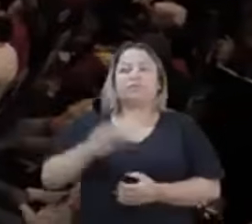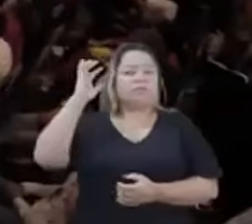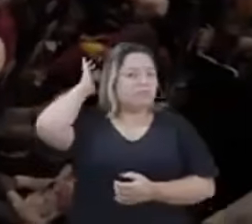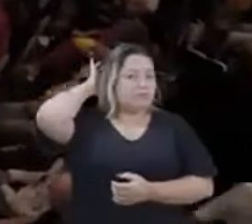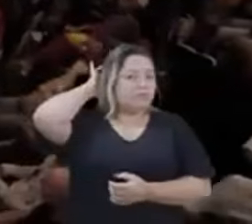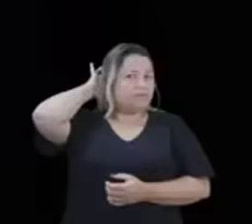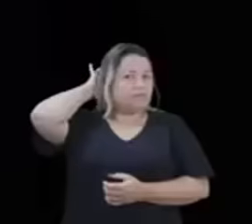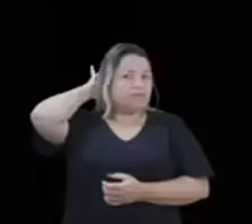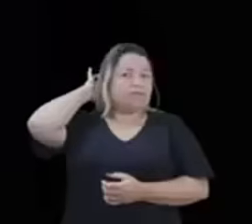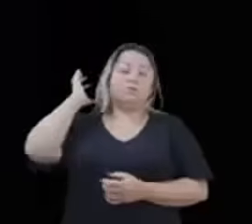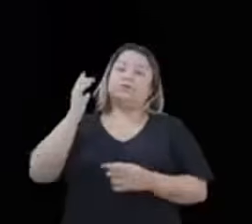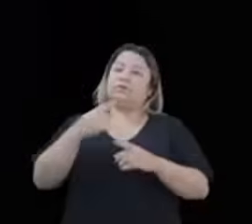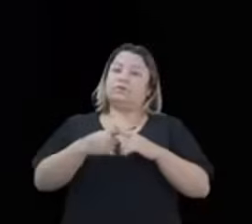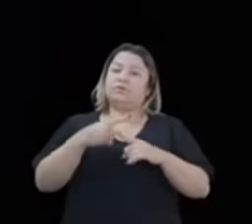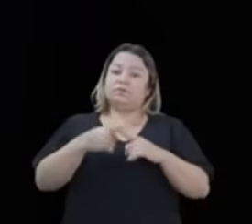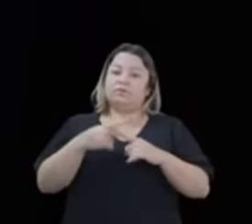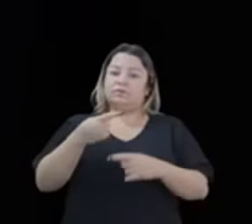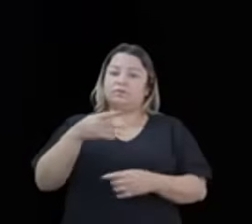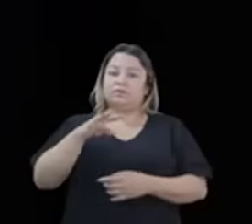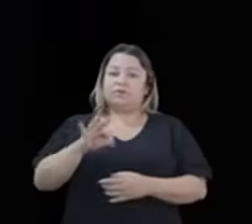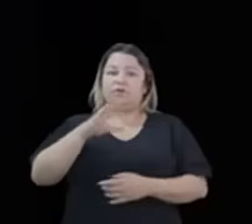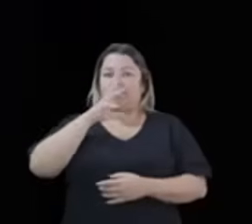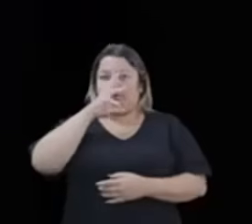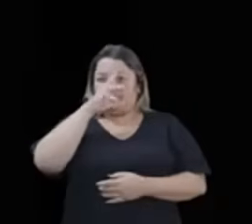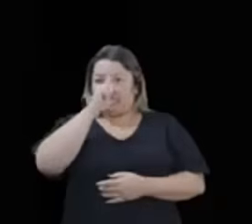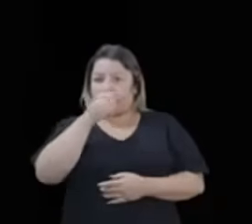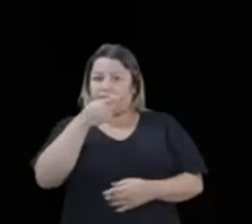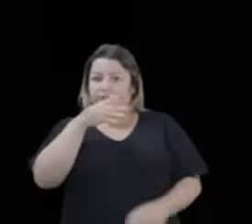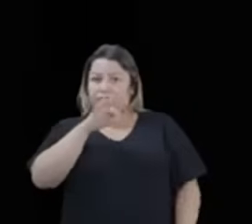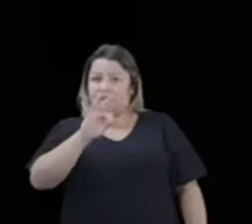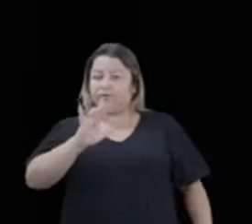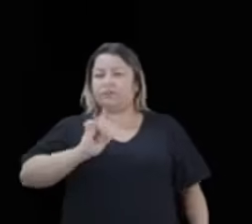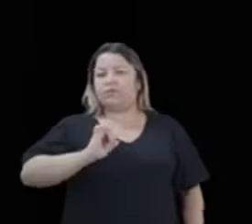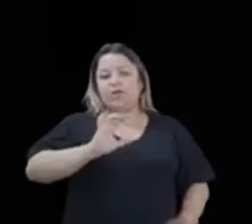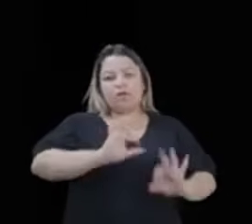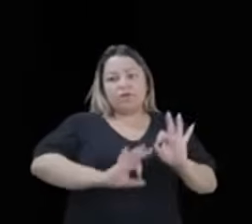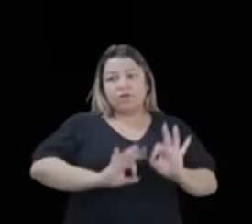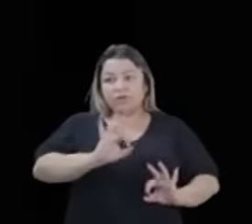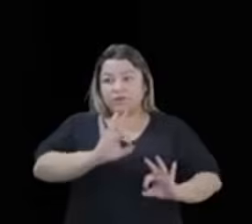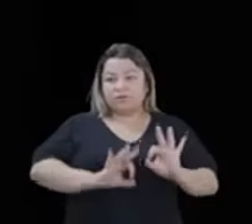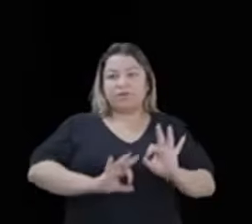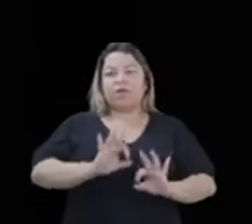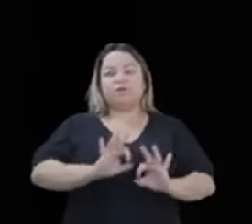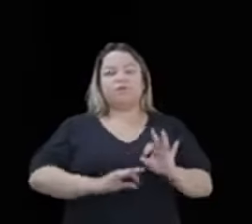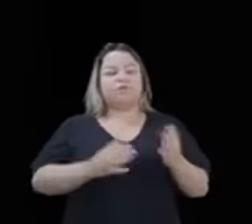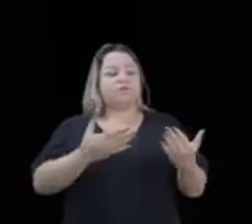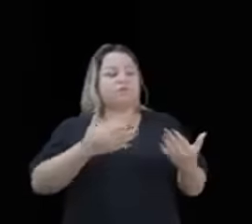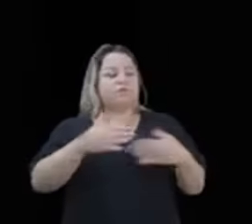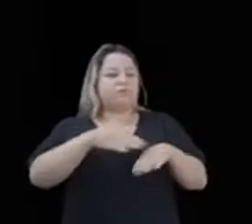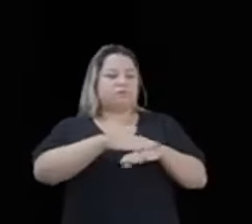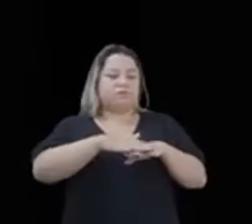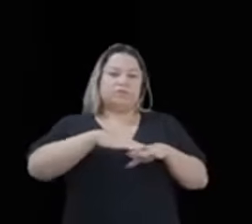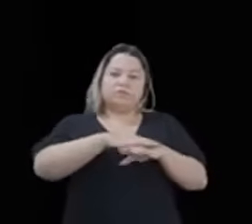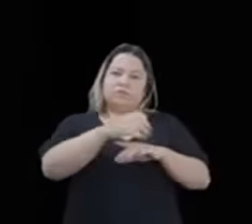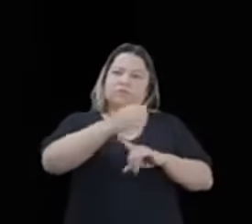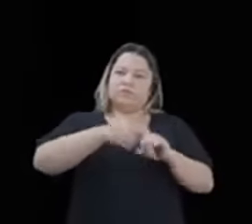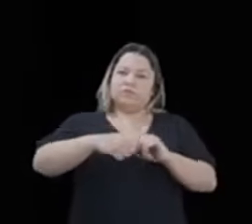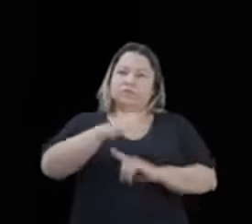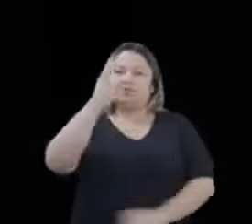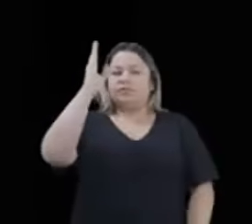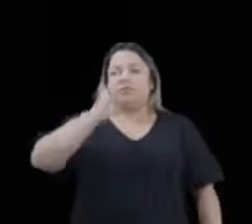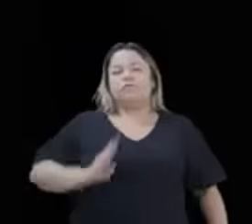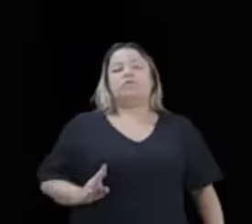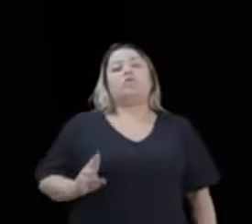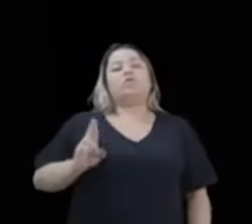Porque se o PT estiver forte, se o PT estiver organizado, dialogando com a sociedade brasileira,